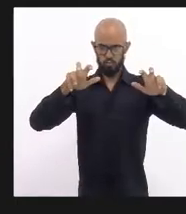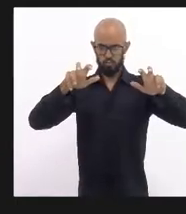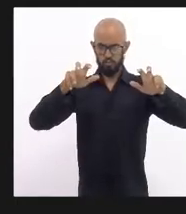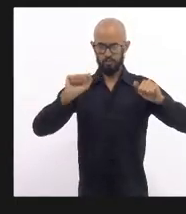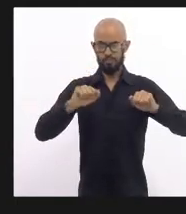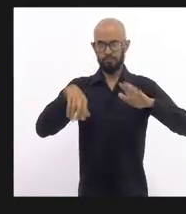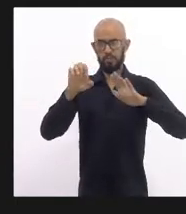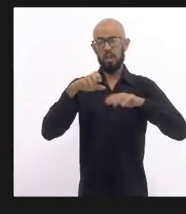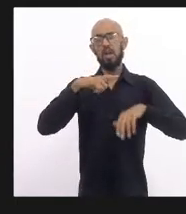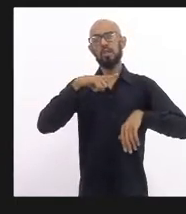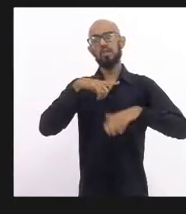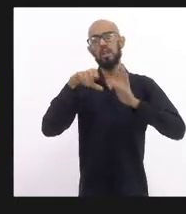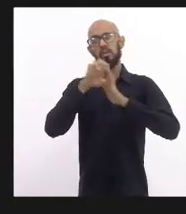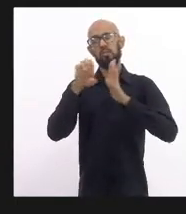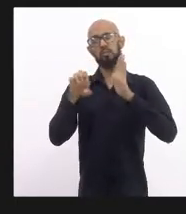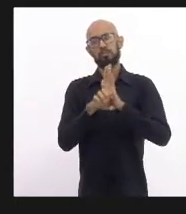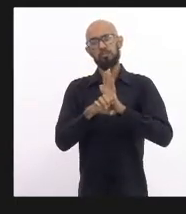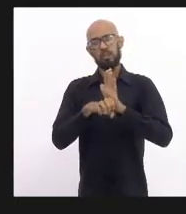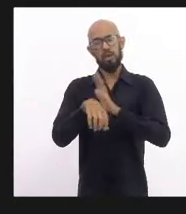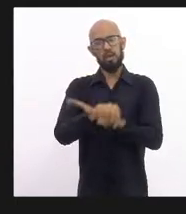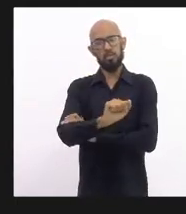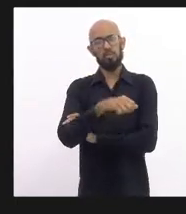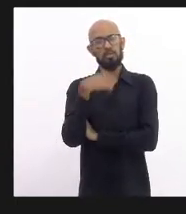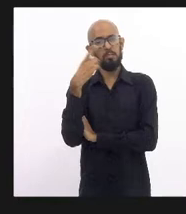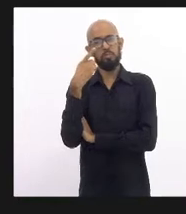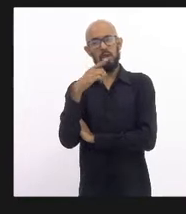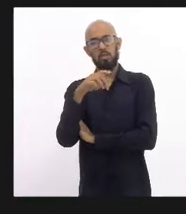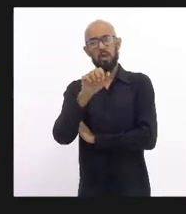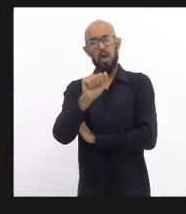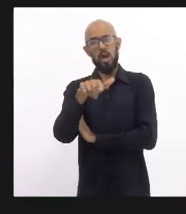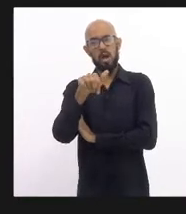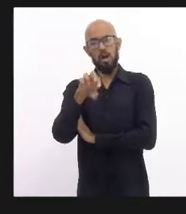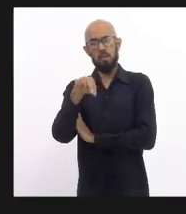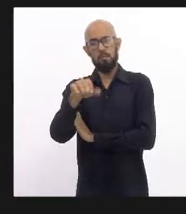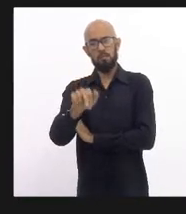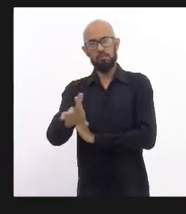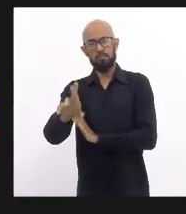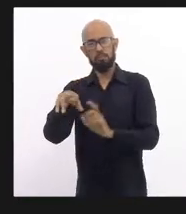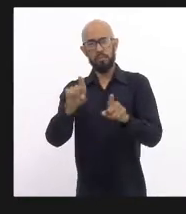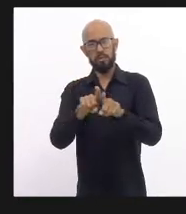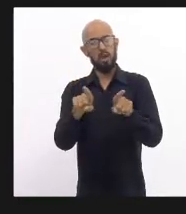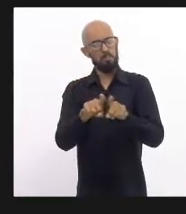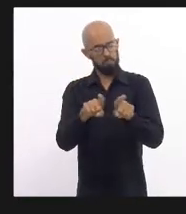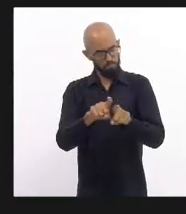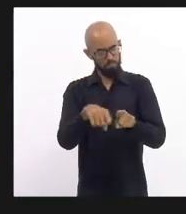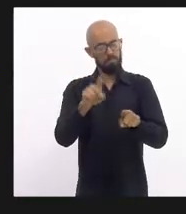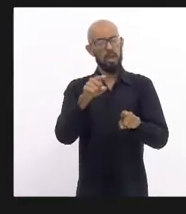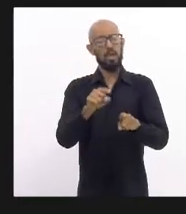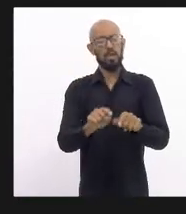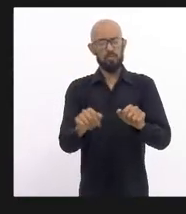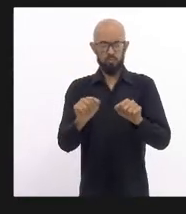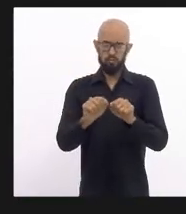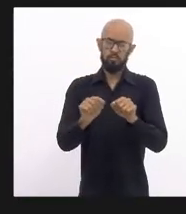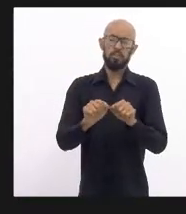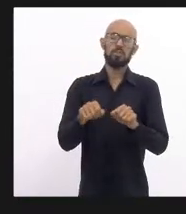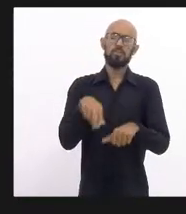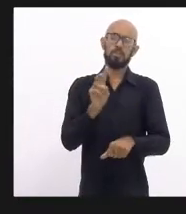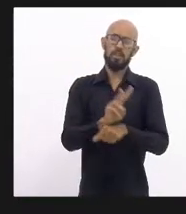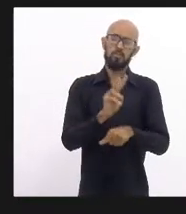do deputado Almir, que também fez uma questão a respeito deste mesmo tema e que